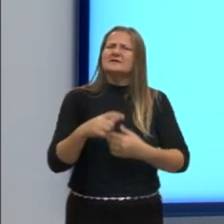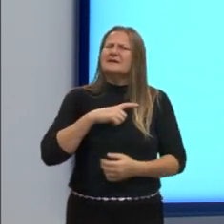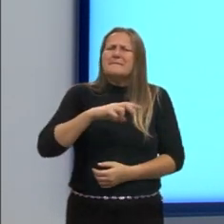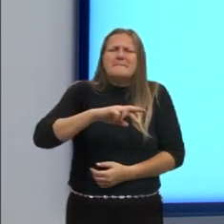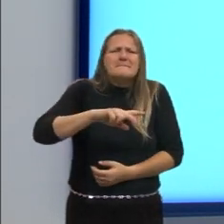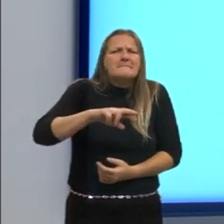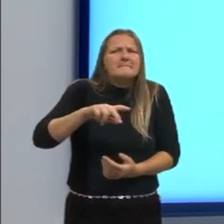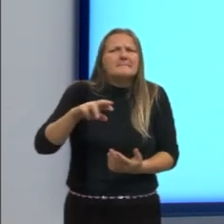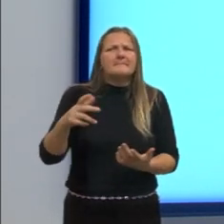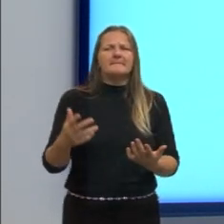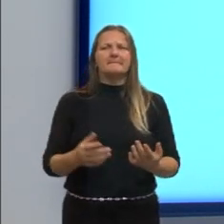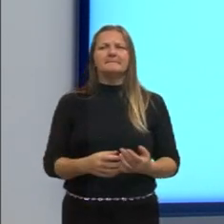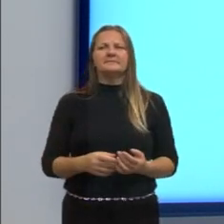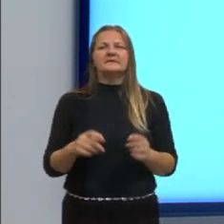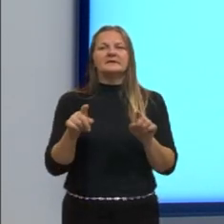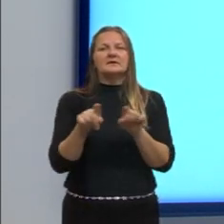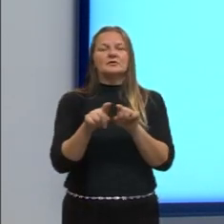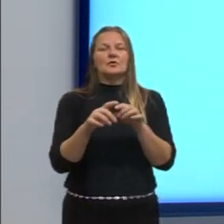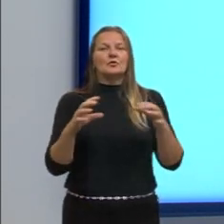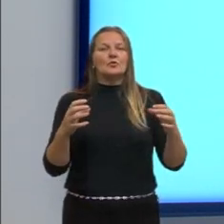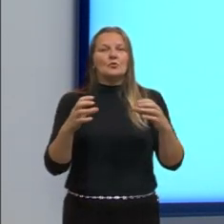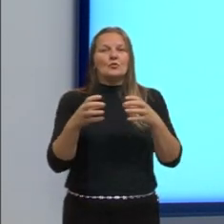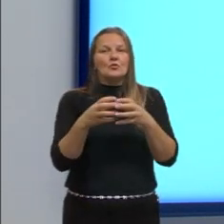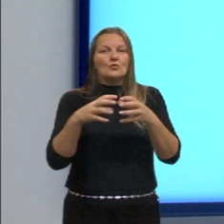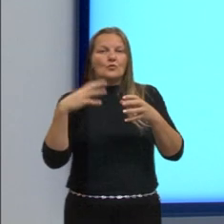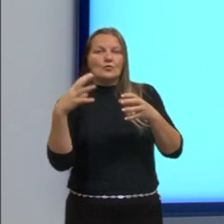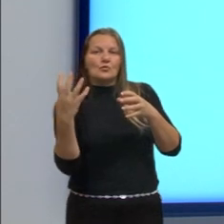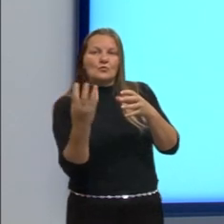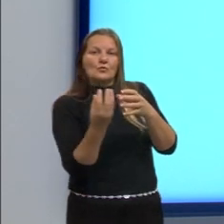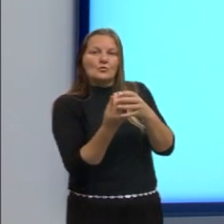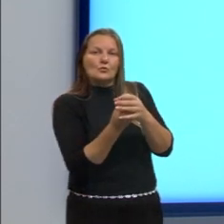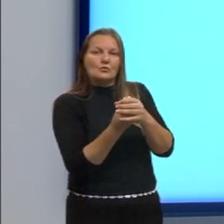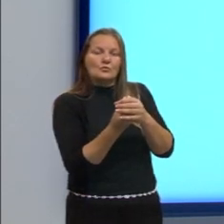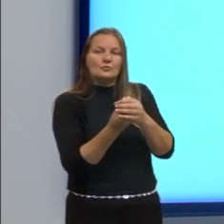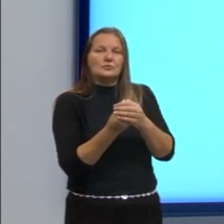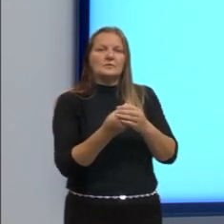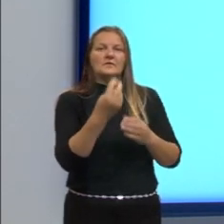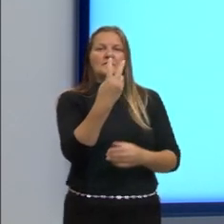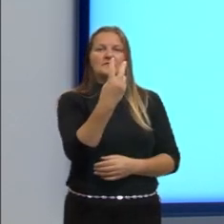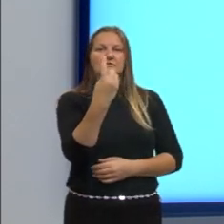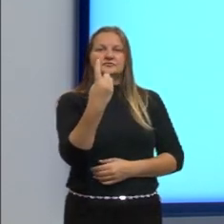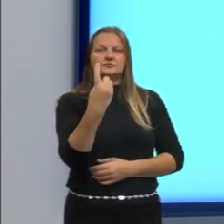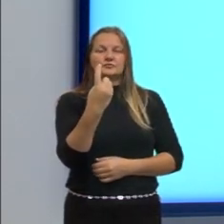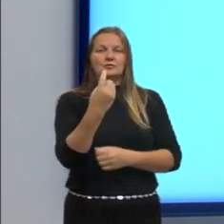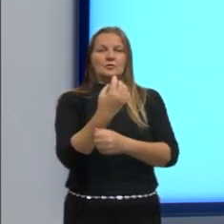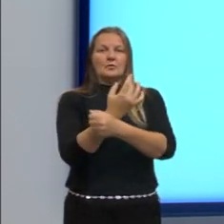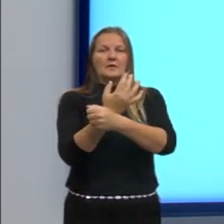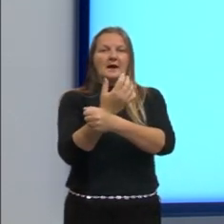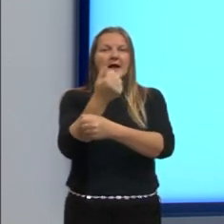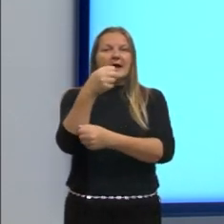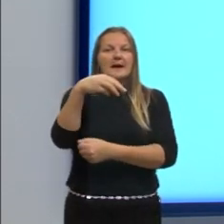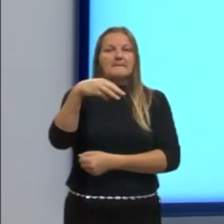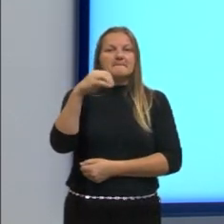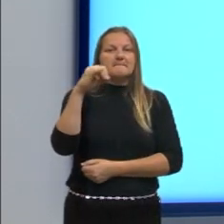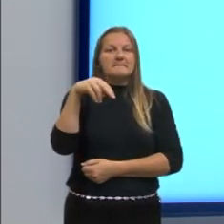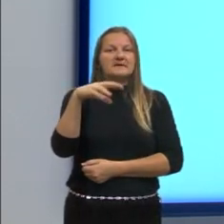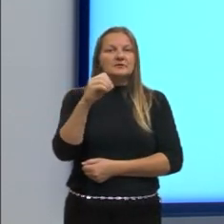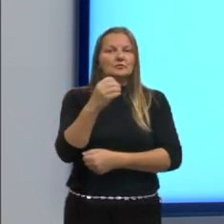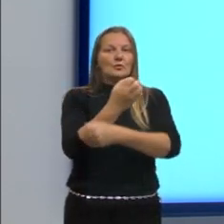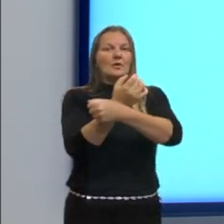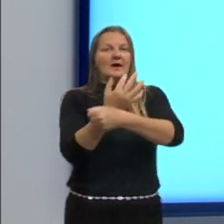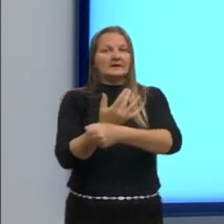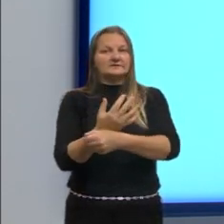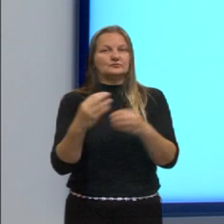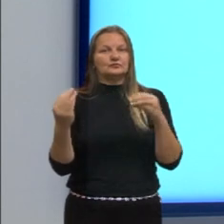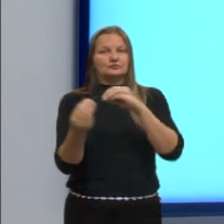elas são constituídas de um conjunto onipresente de 21 aminoácidos Ou seja eu tenho 21 tipos de